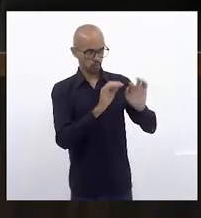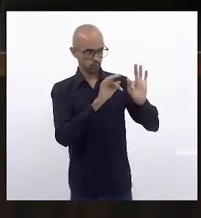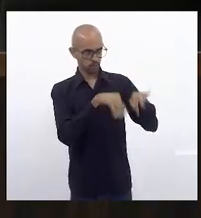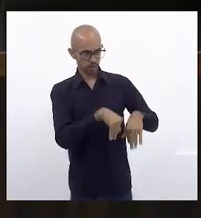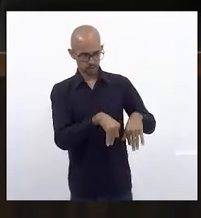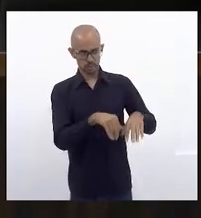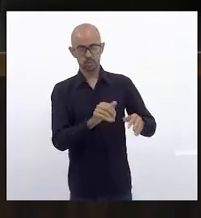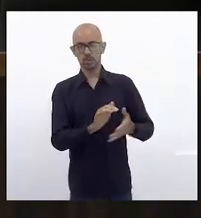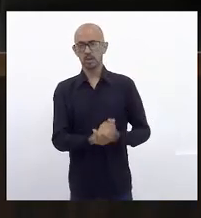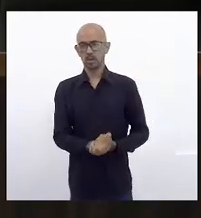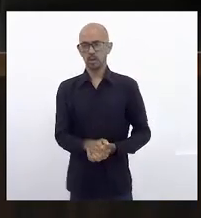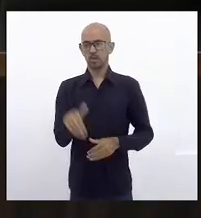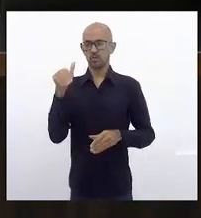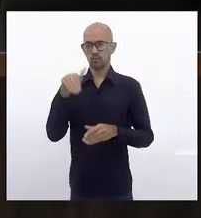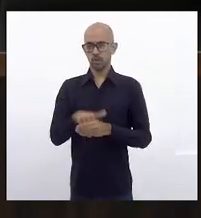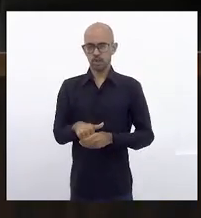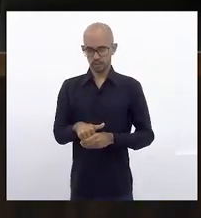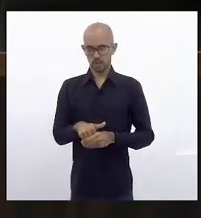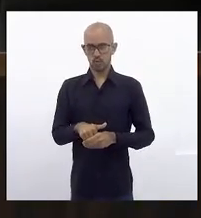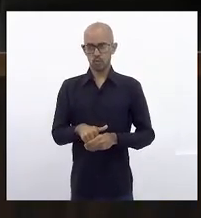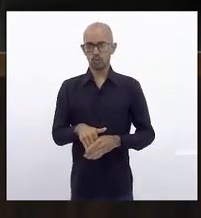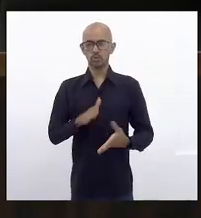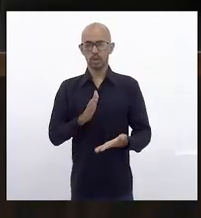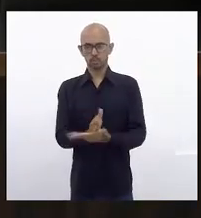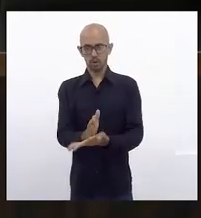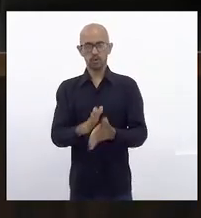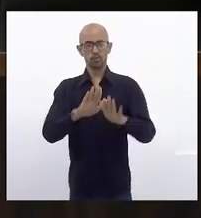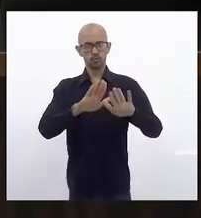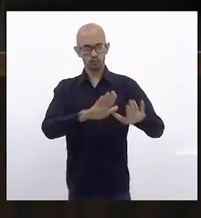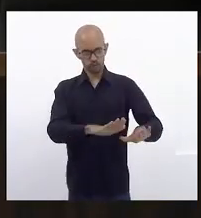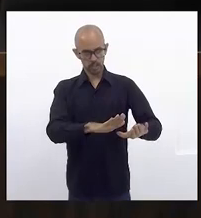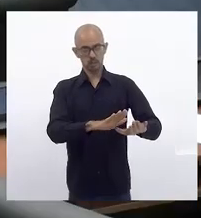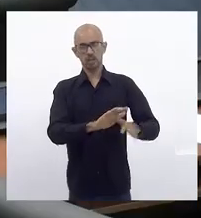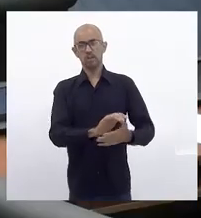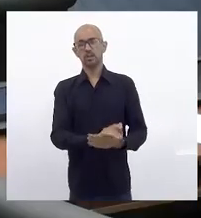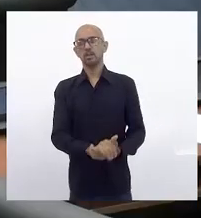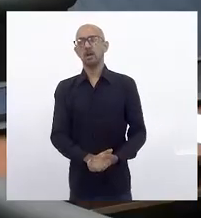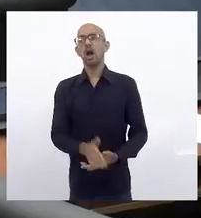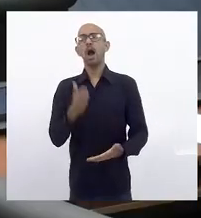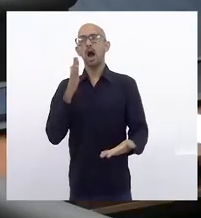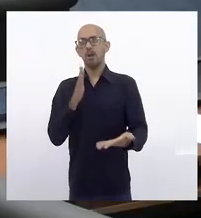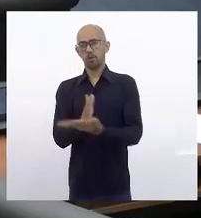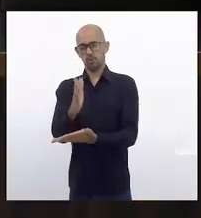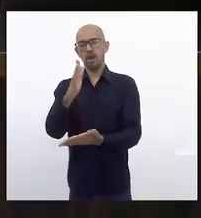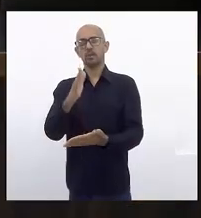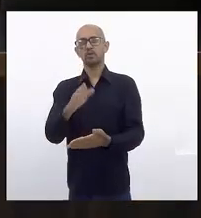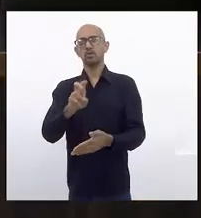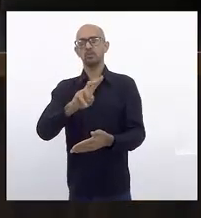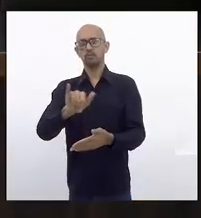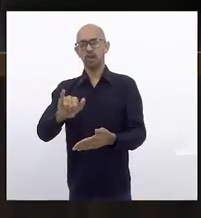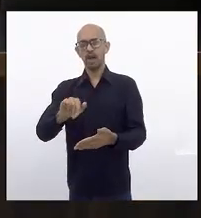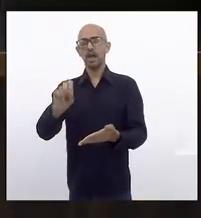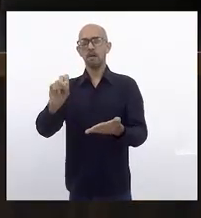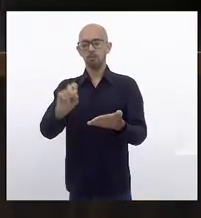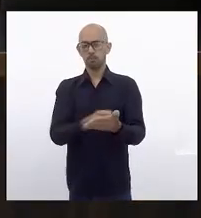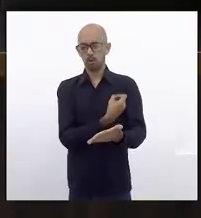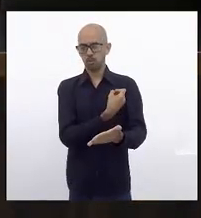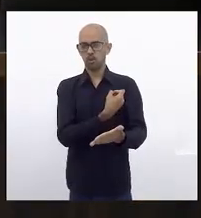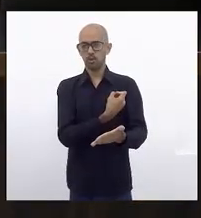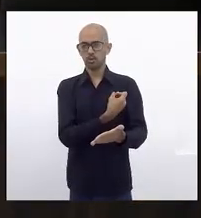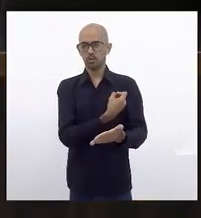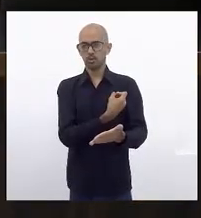discussão. Em votação, os senhores que aprovam, permaneçam como estão. Aprovado, vai a promulgação